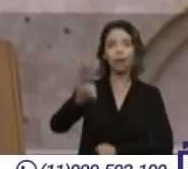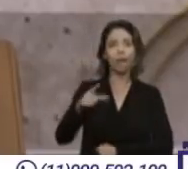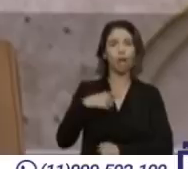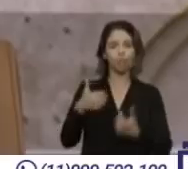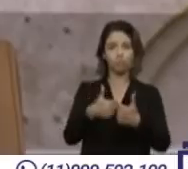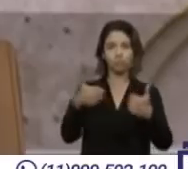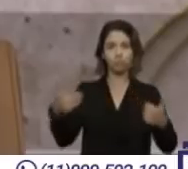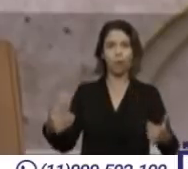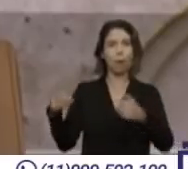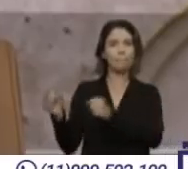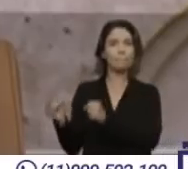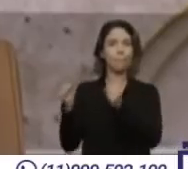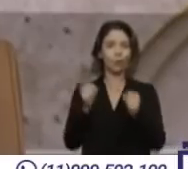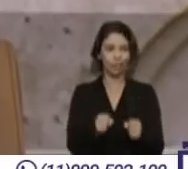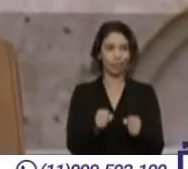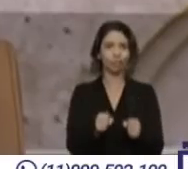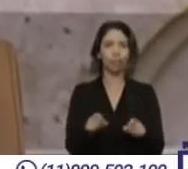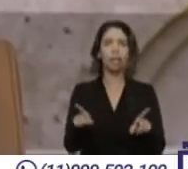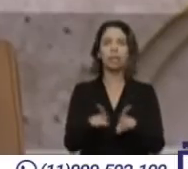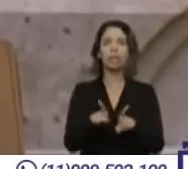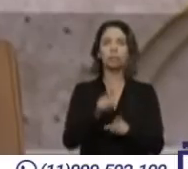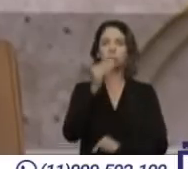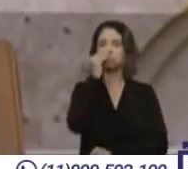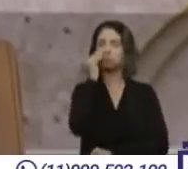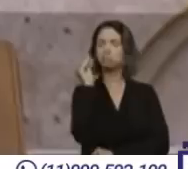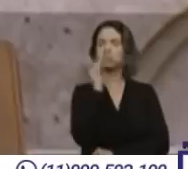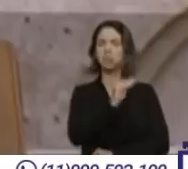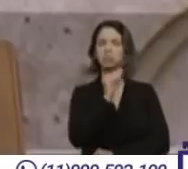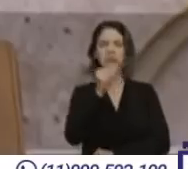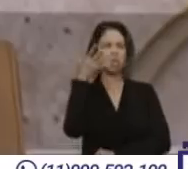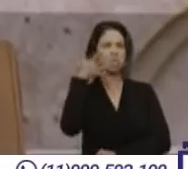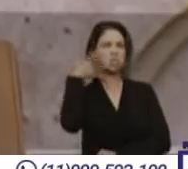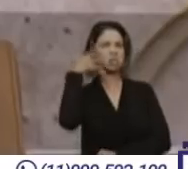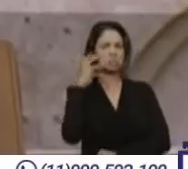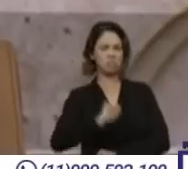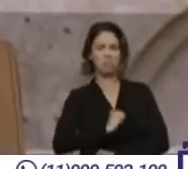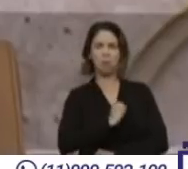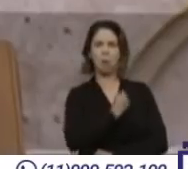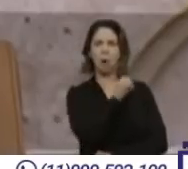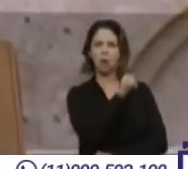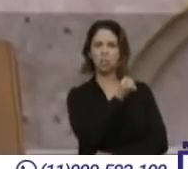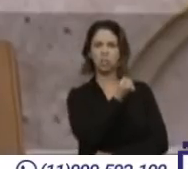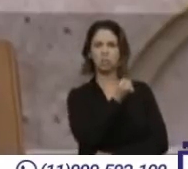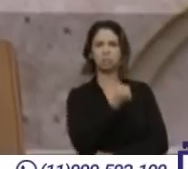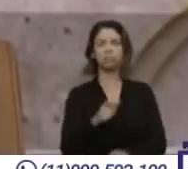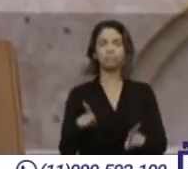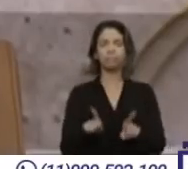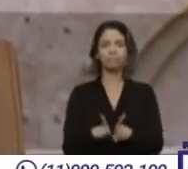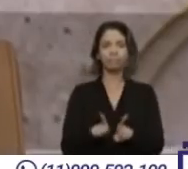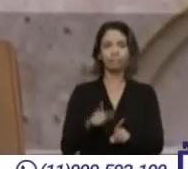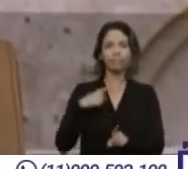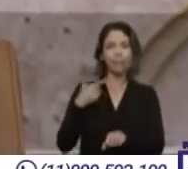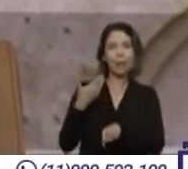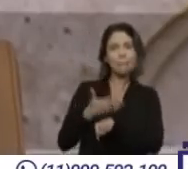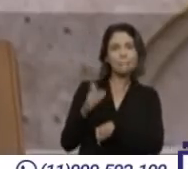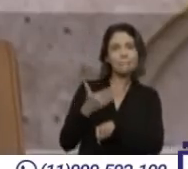dos poderes, de rejeição aos discursos de ódio e repúdio a práticas